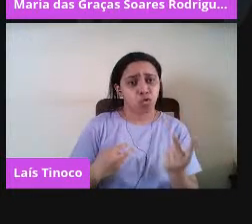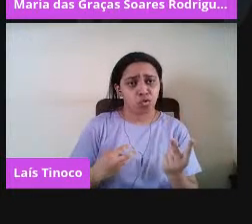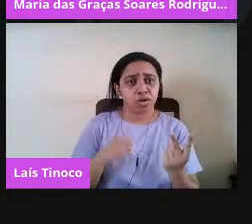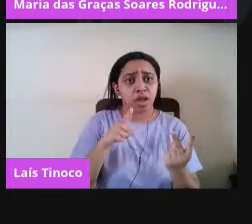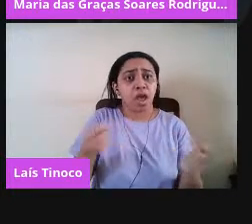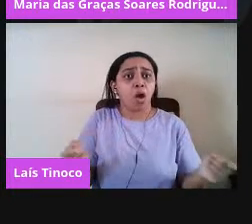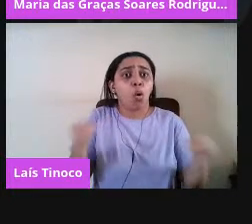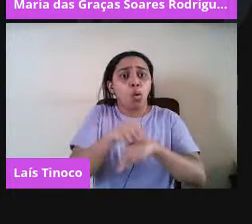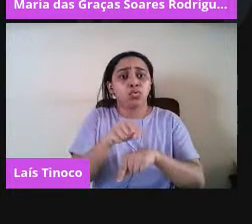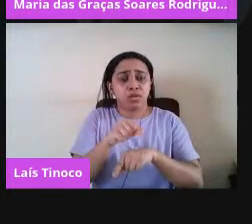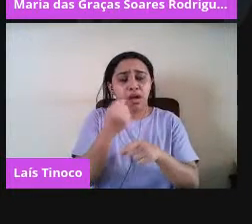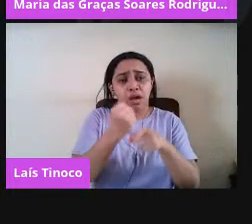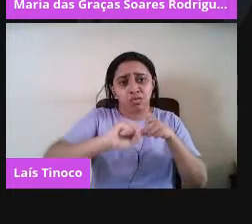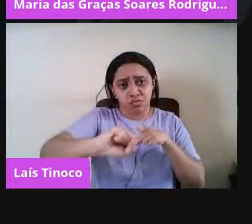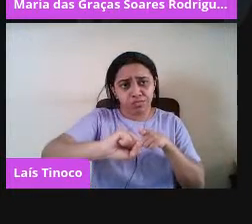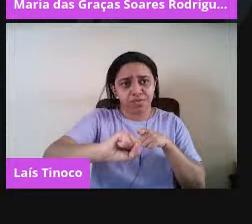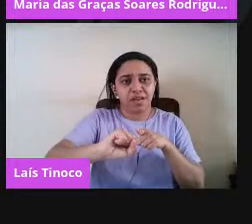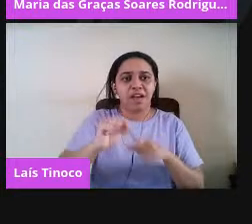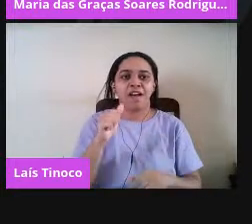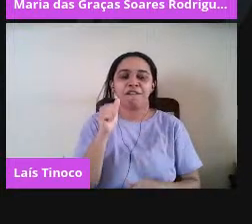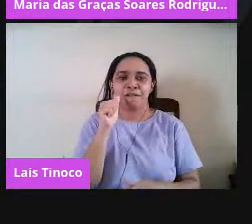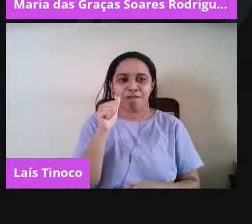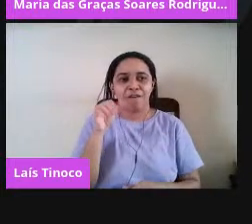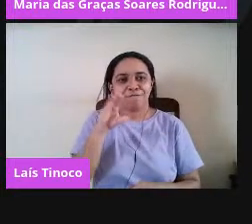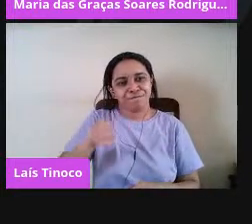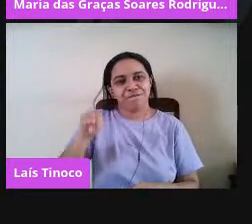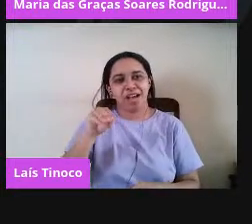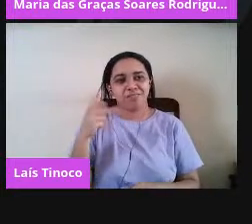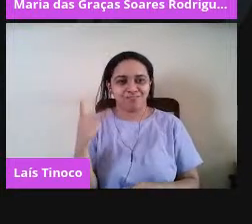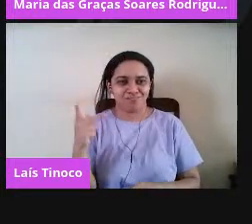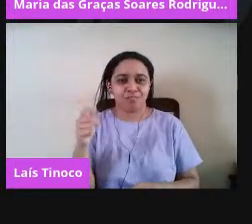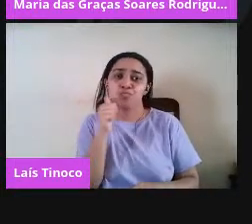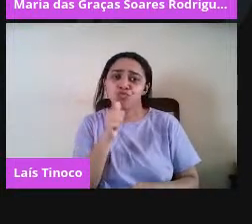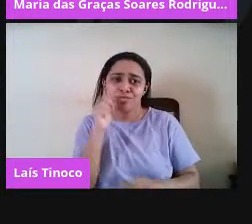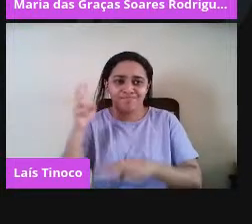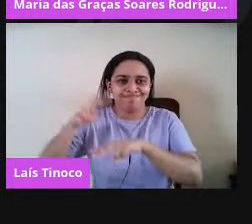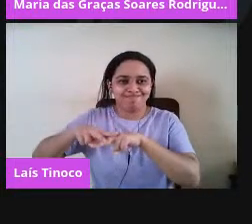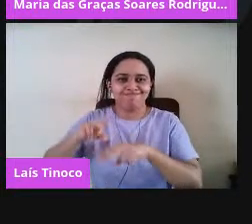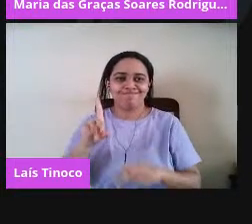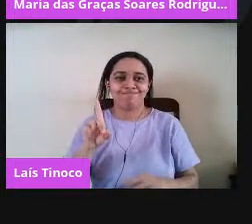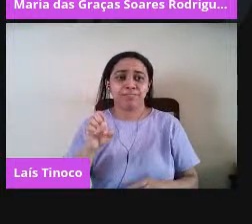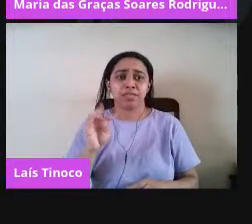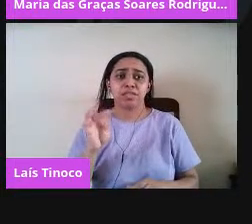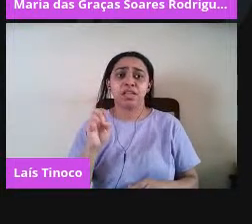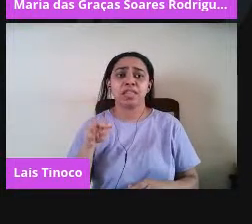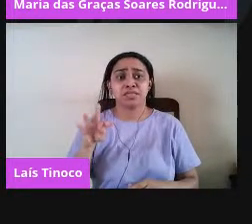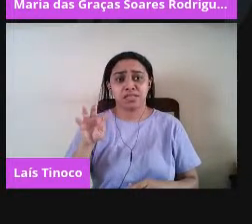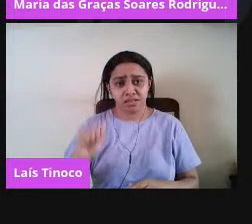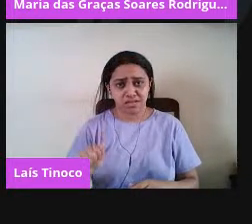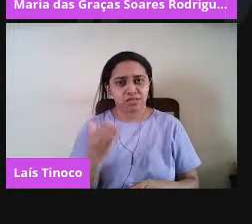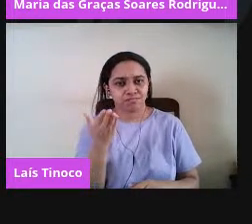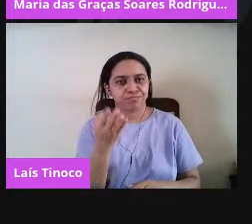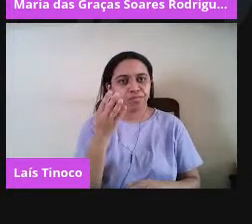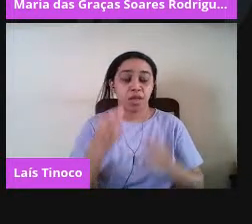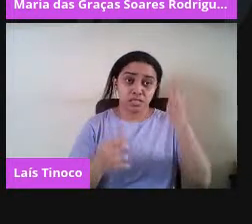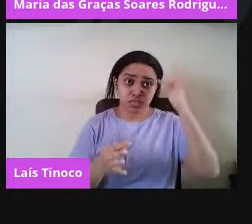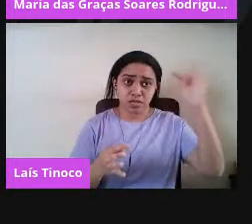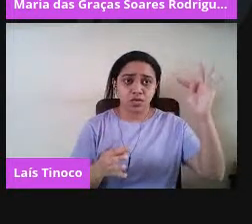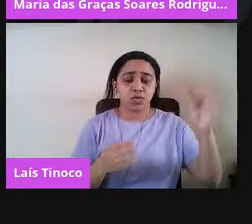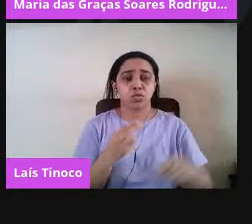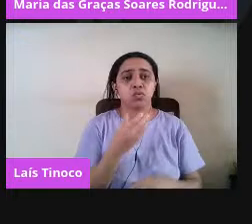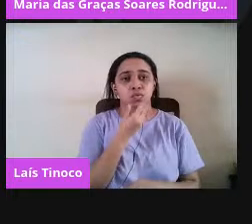contra-argumento a essa fala que tem lá na matéria da detenta, certo? E Rui Grácio explica por que se faz isso, não